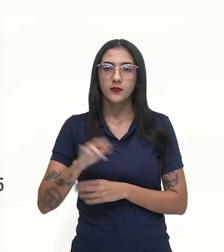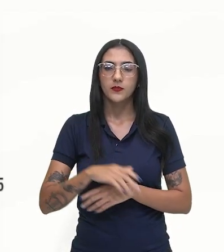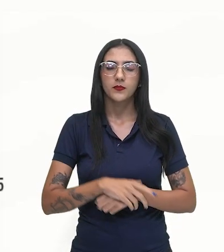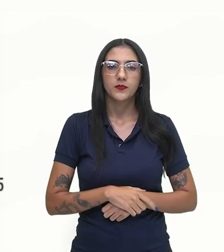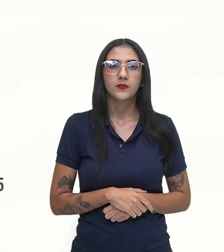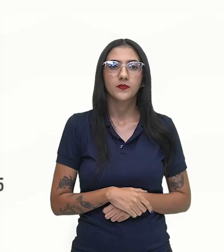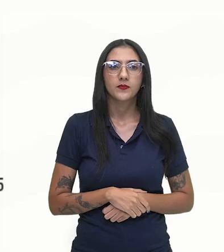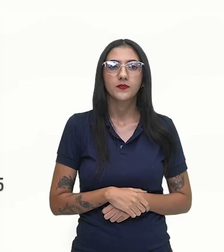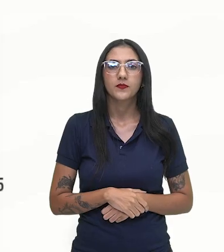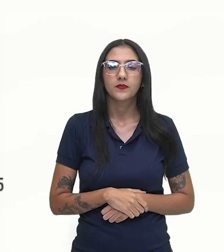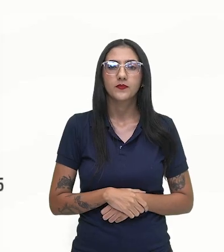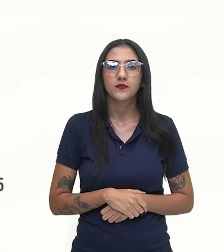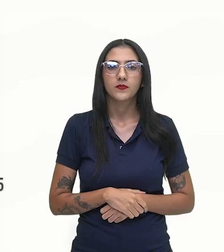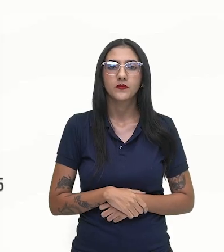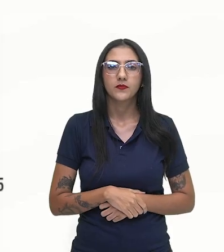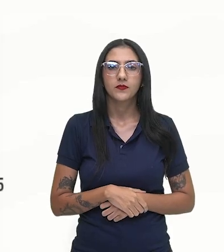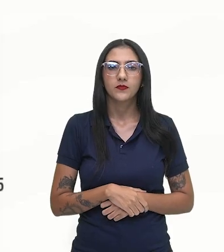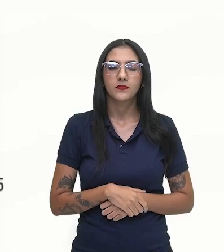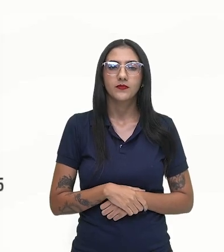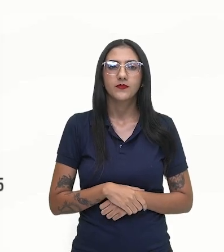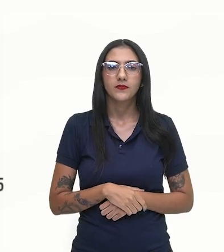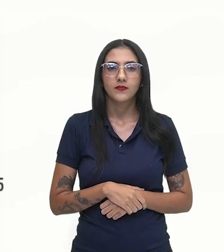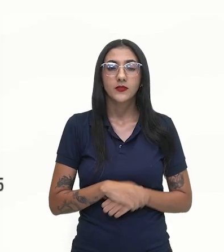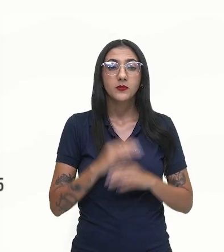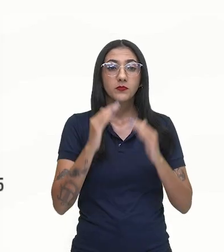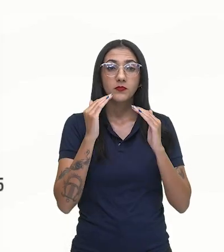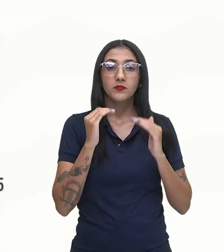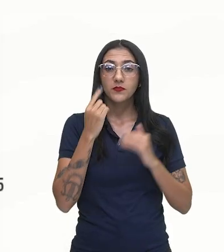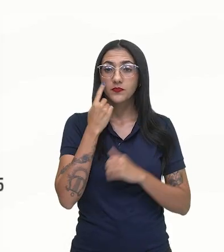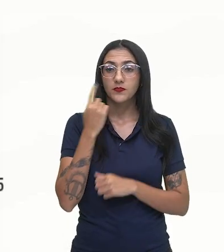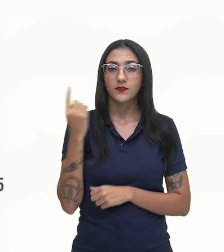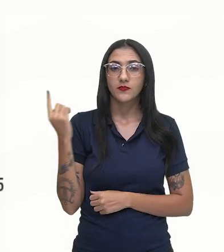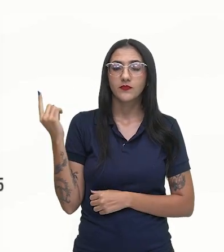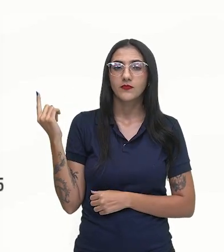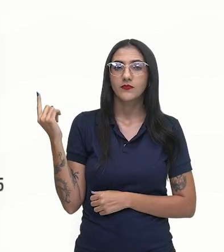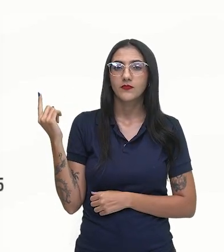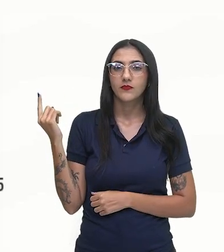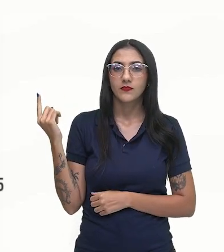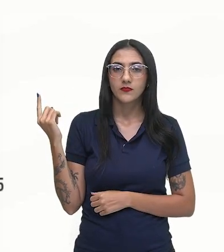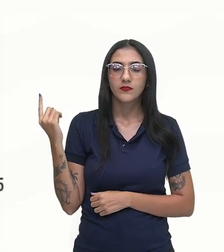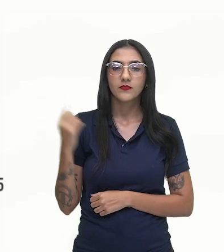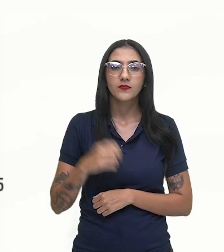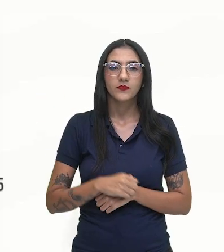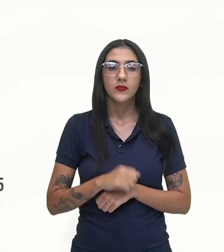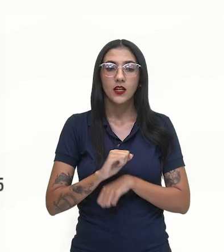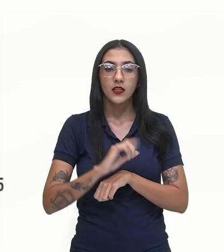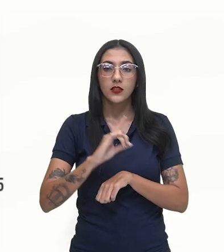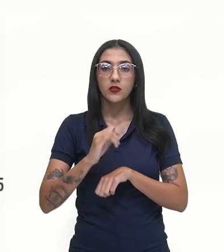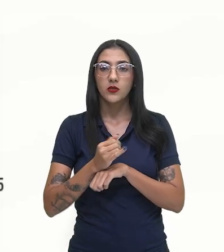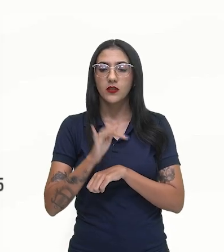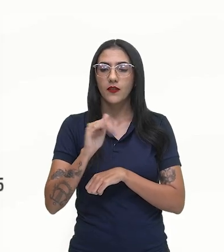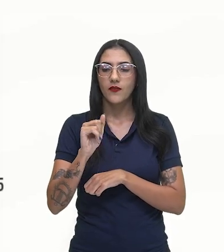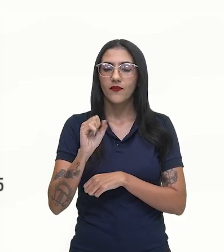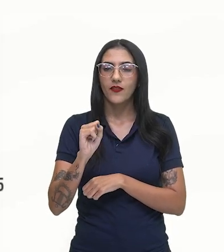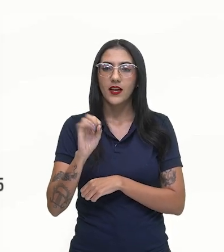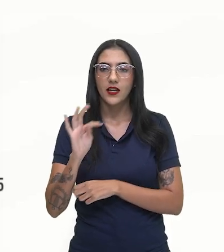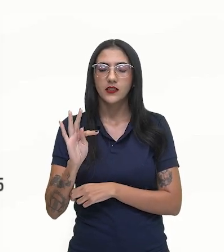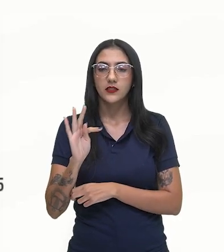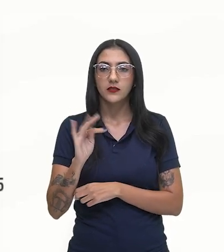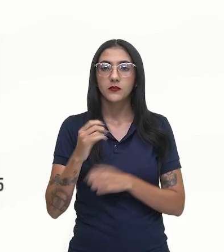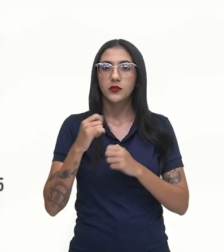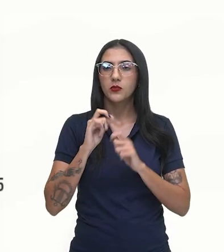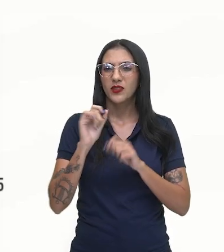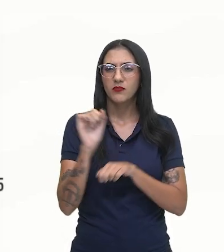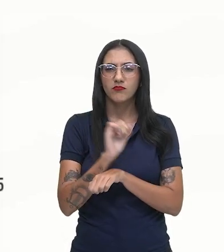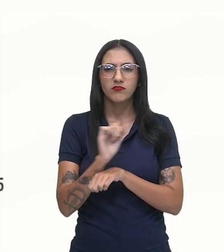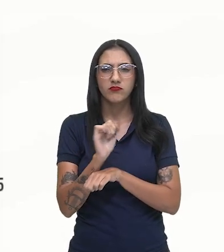final. Bigger, stronger. Drive eu tenho o adjetivo fast, eu quero falar que eu quero dirigir um